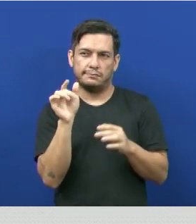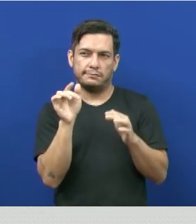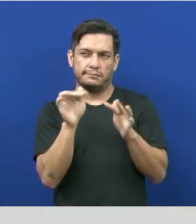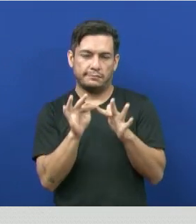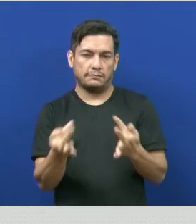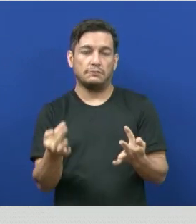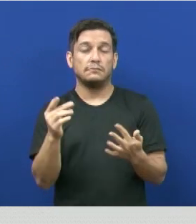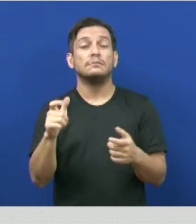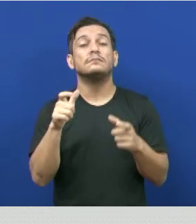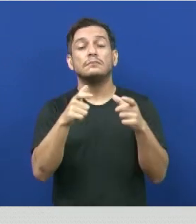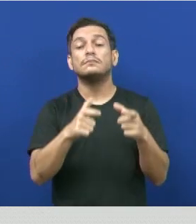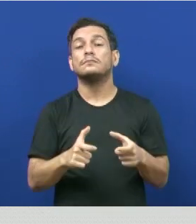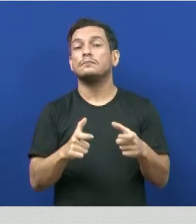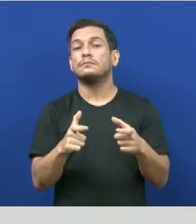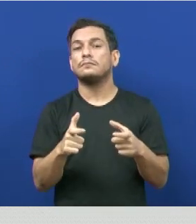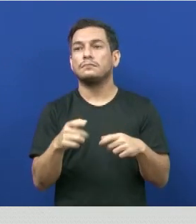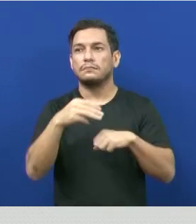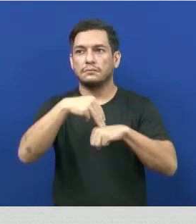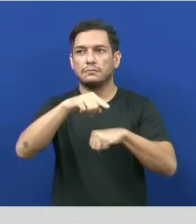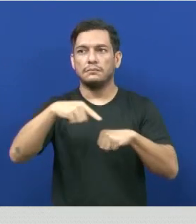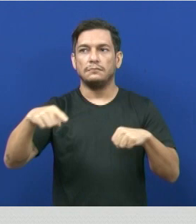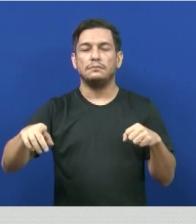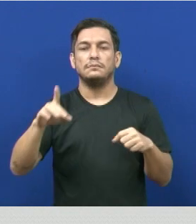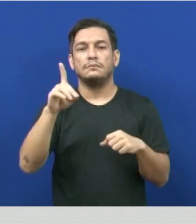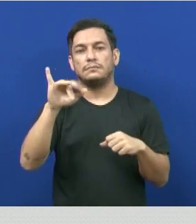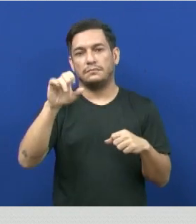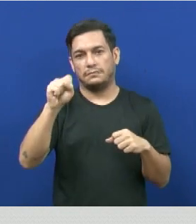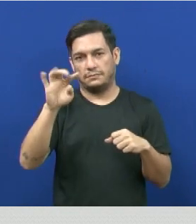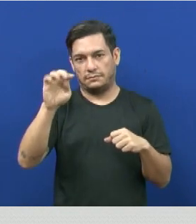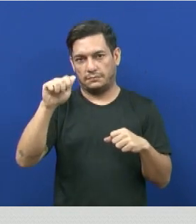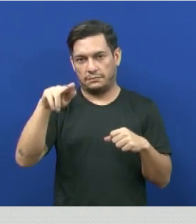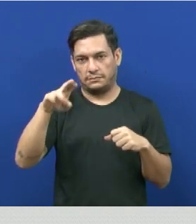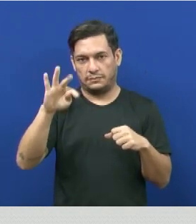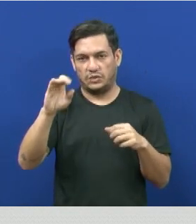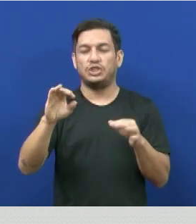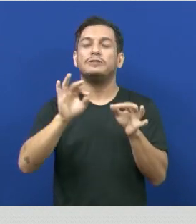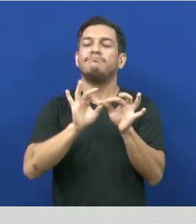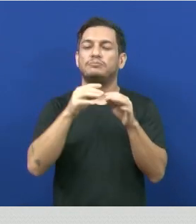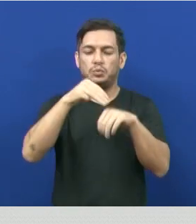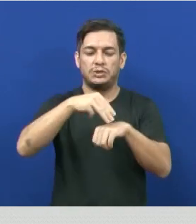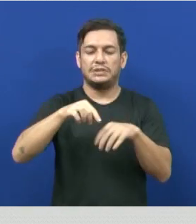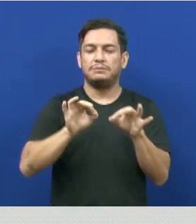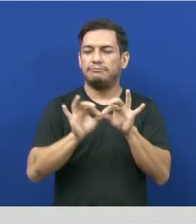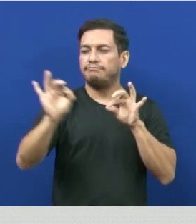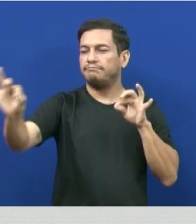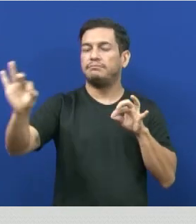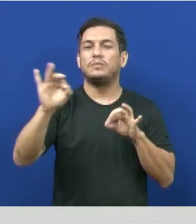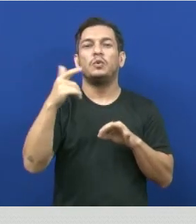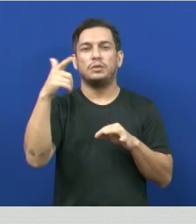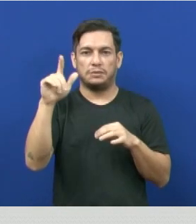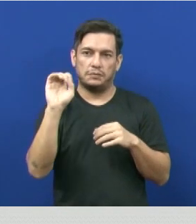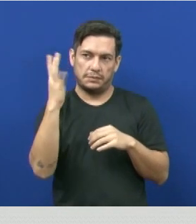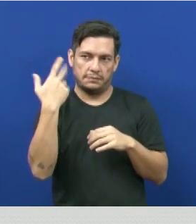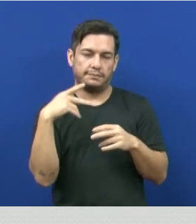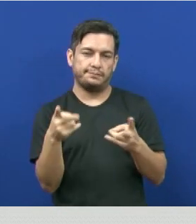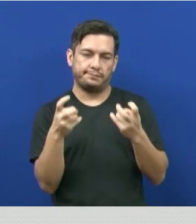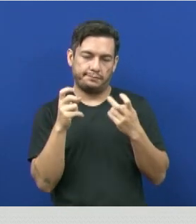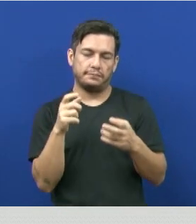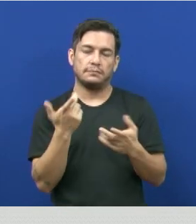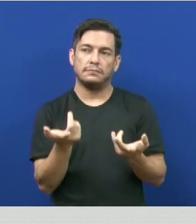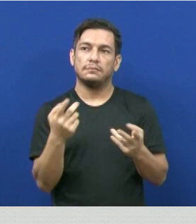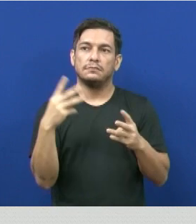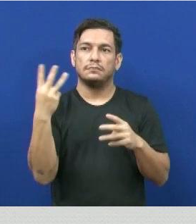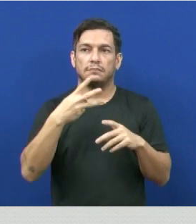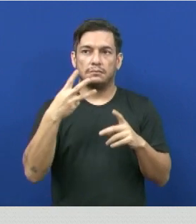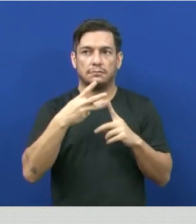é da localidade o município distante e tem outro elemento que a gente consegue perceber no caso e